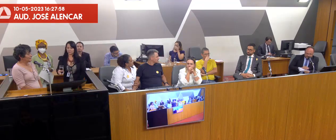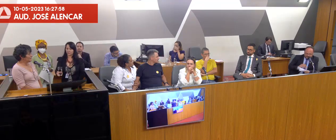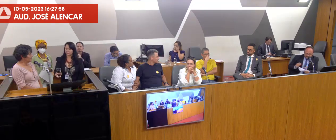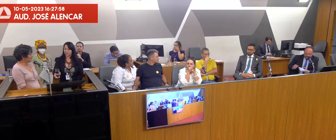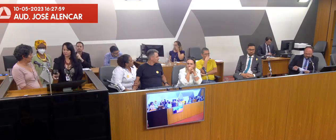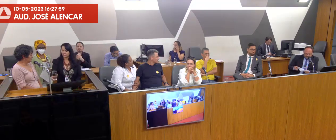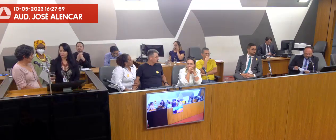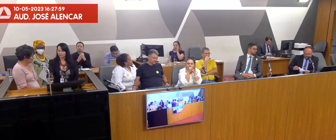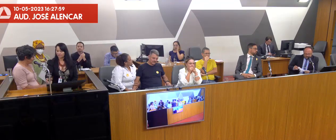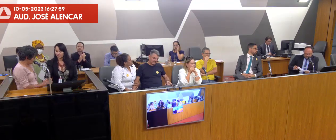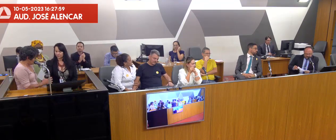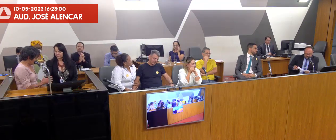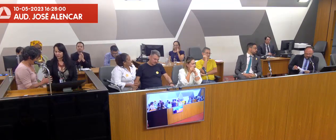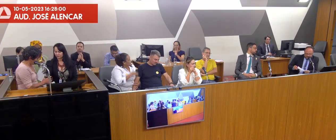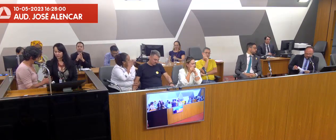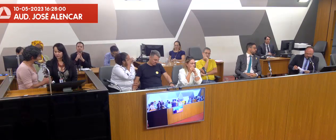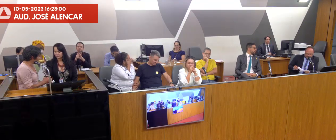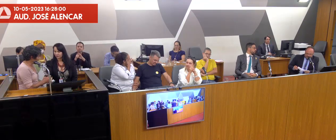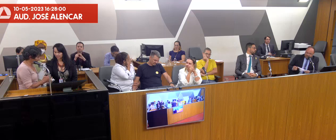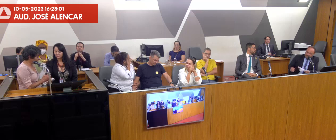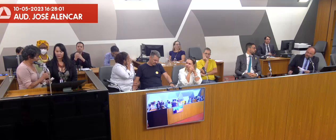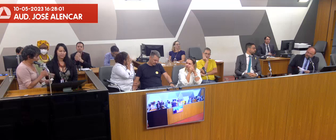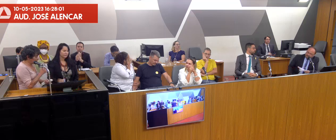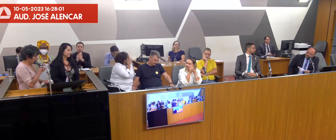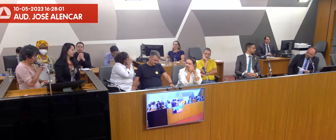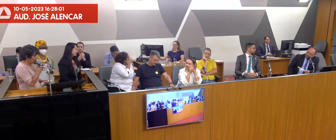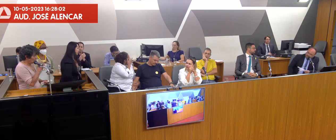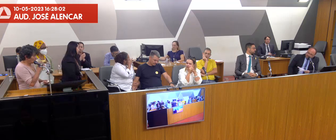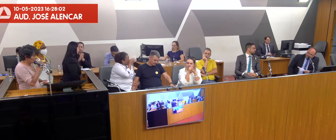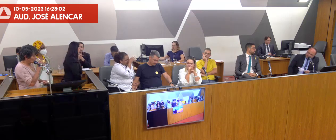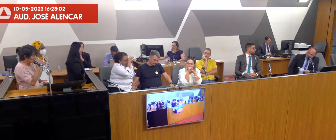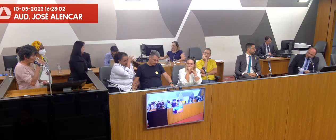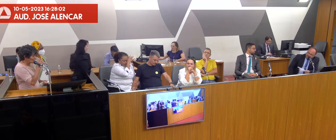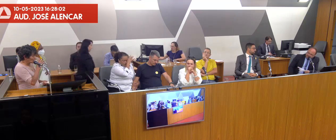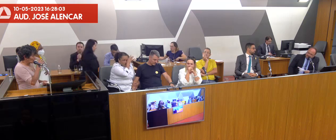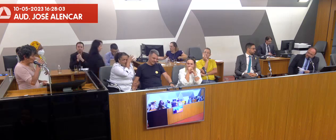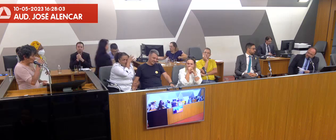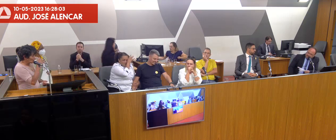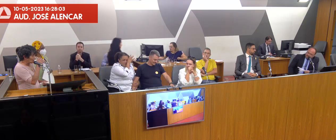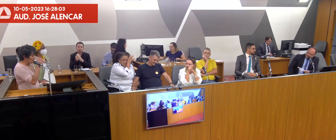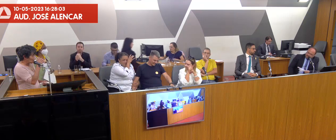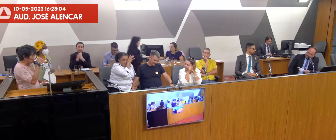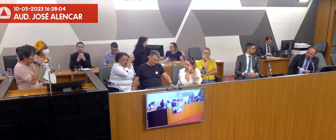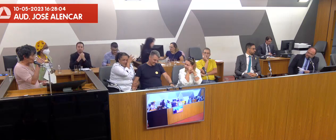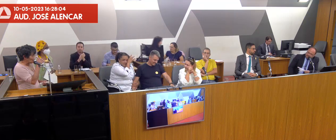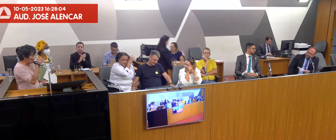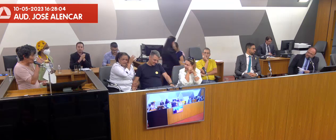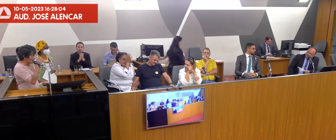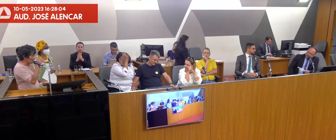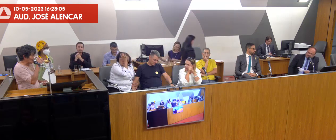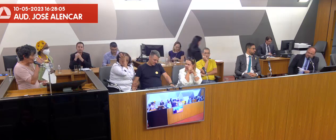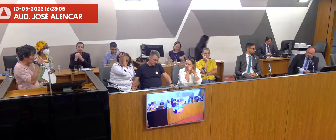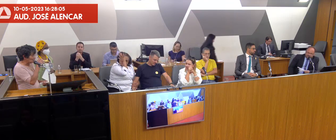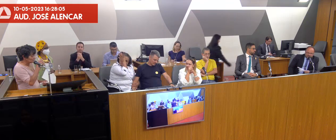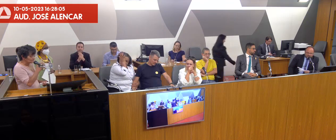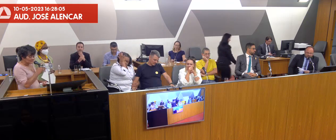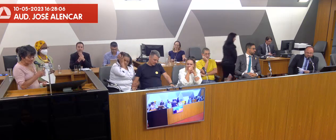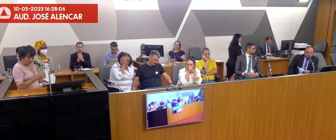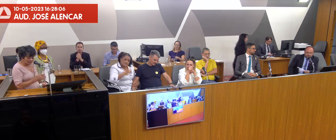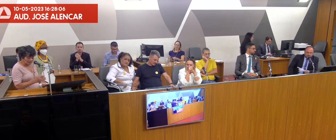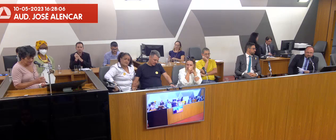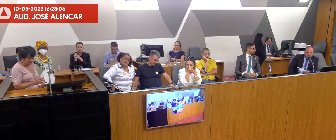eu não sei nem explicar isso de sua dignidade não é abandonada com